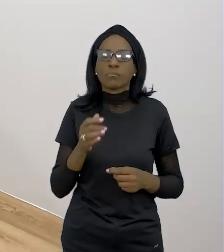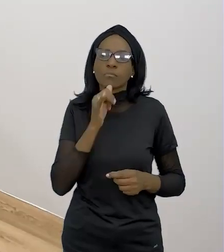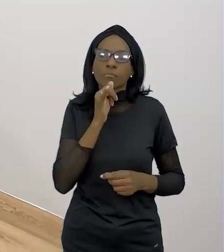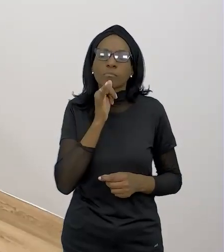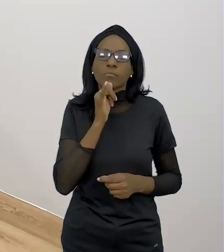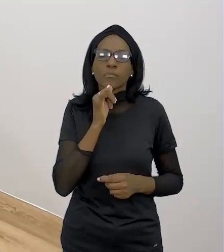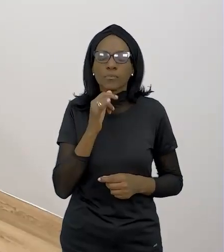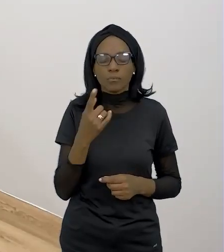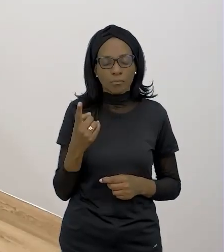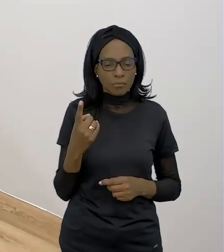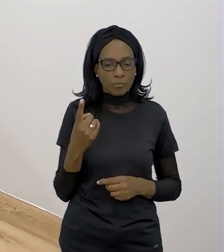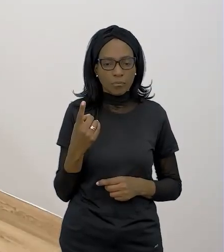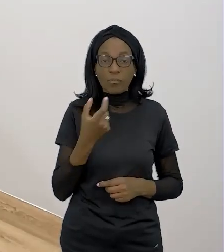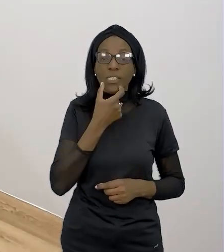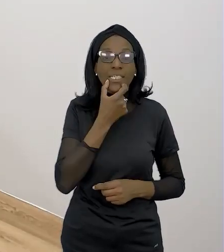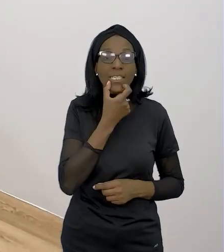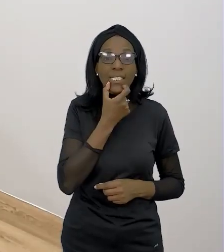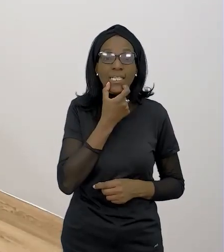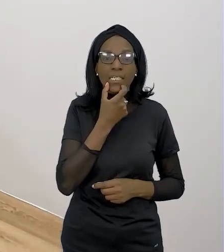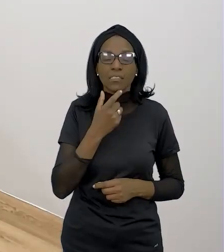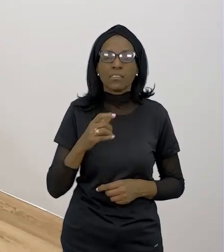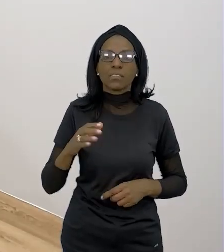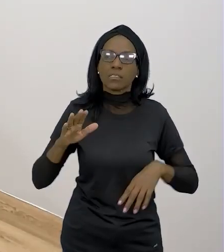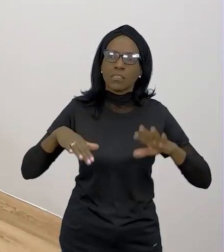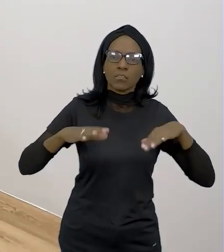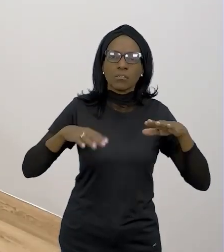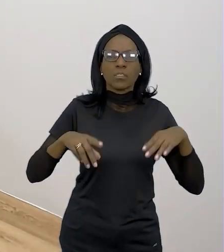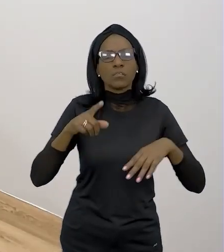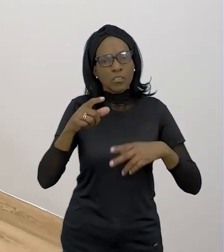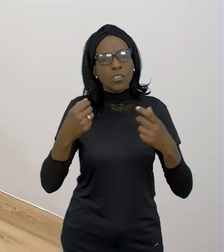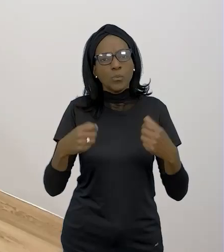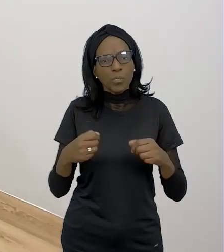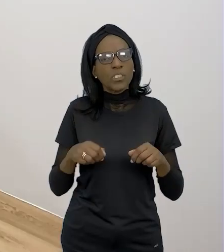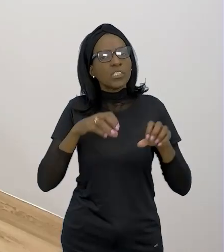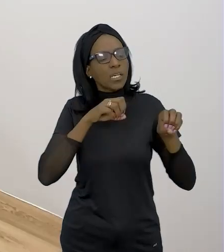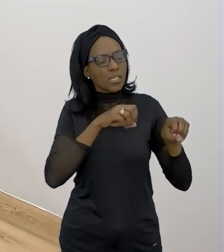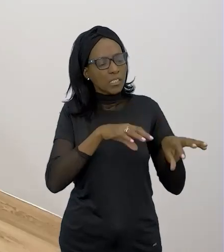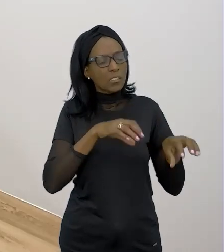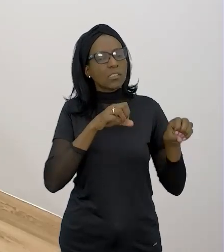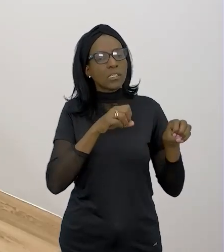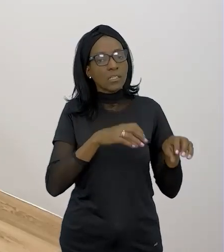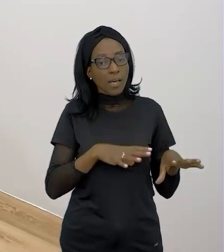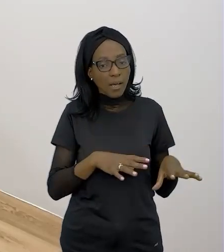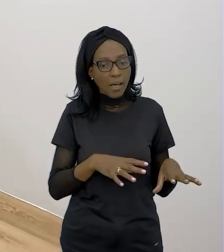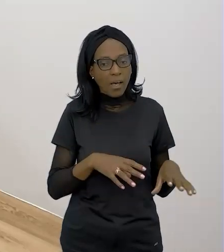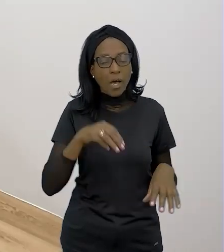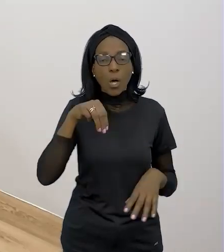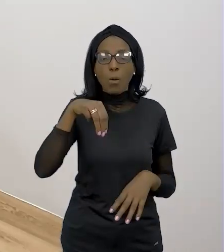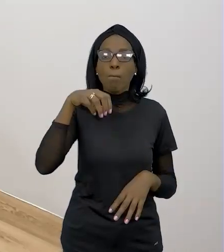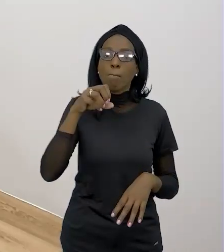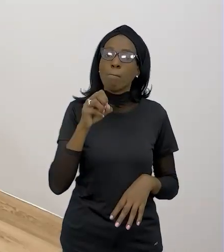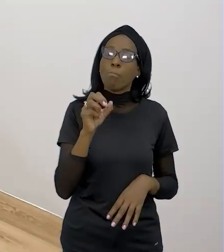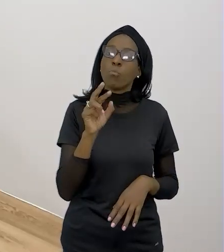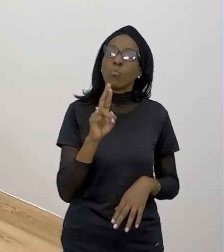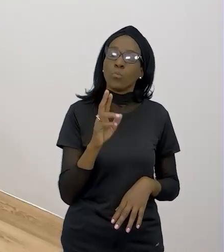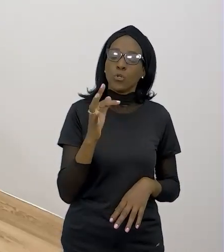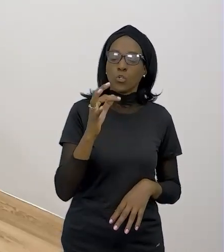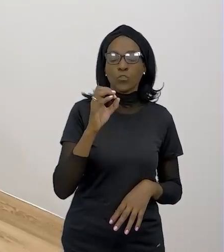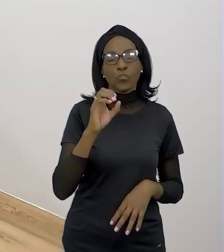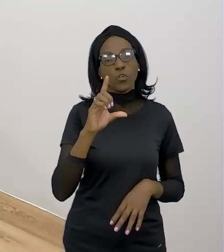vou dar um exemplo em língua inglesa. Em alguns momentos, você tem que ensinar a morfologia,